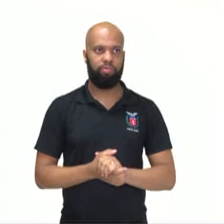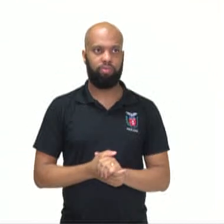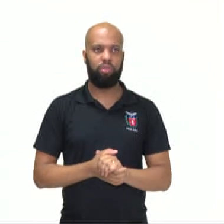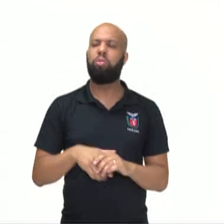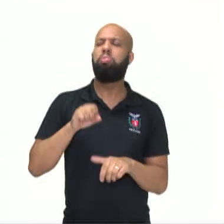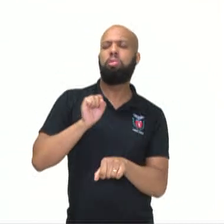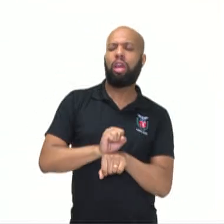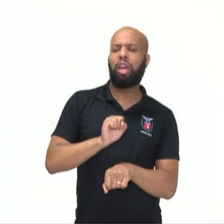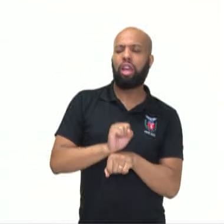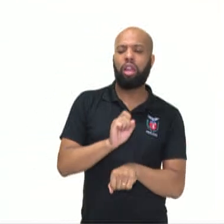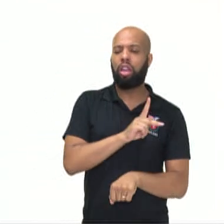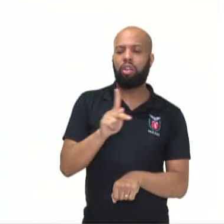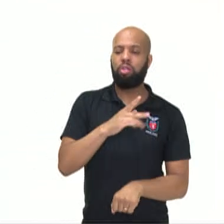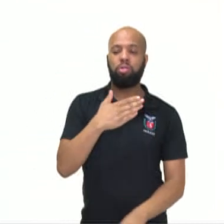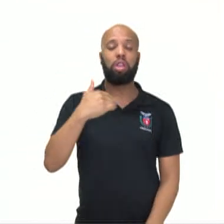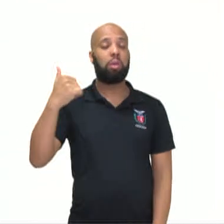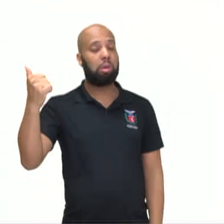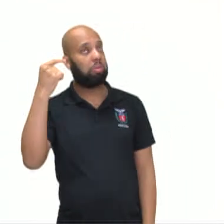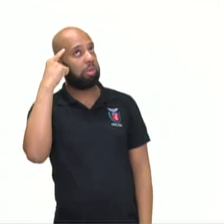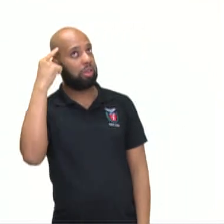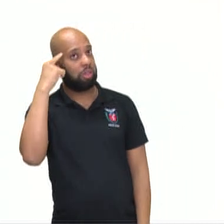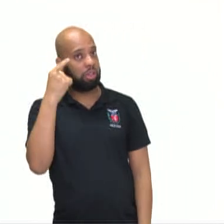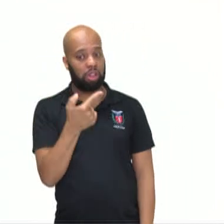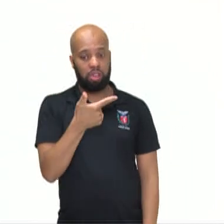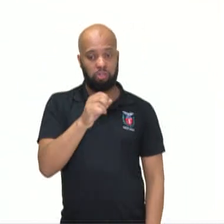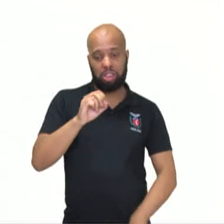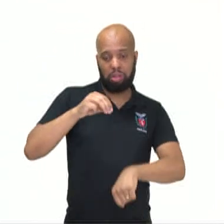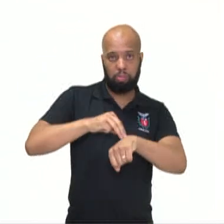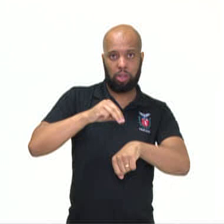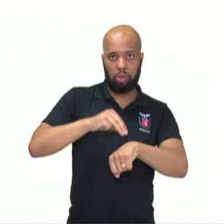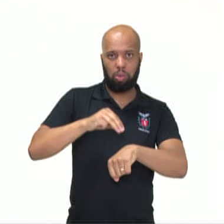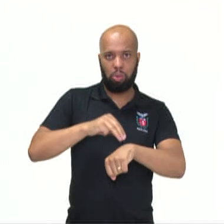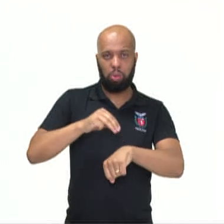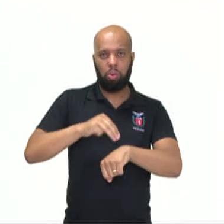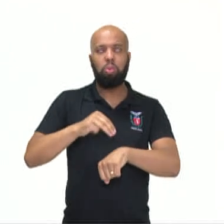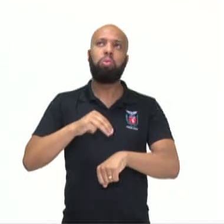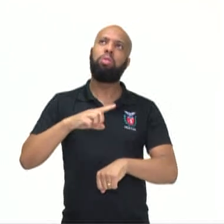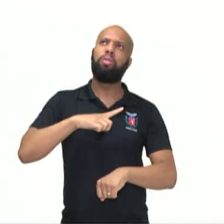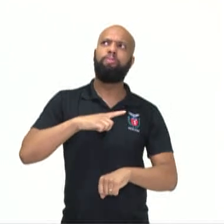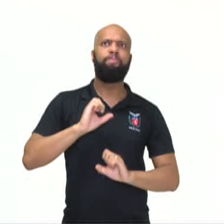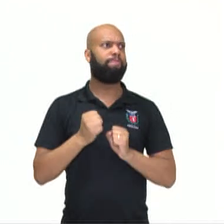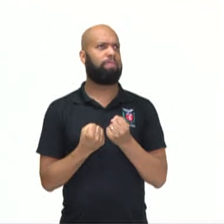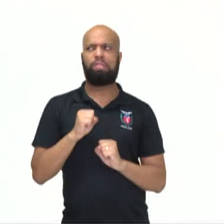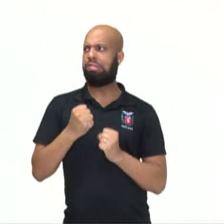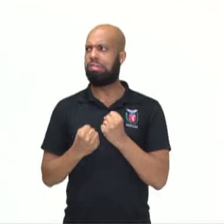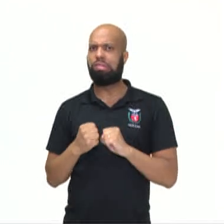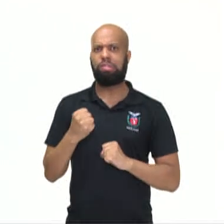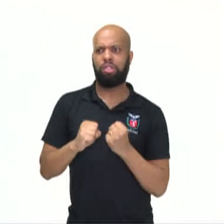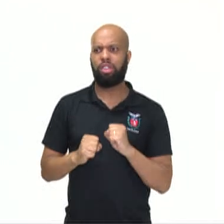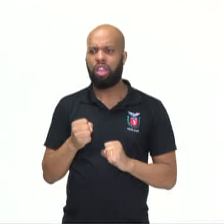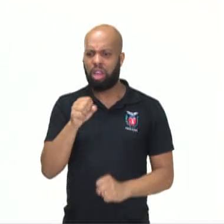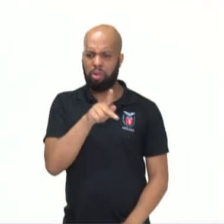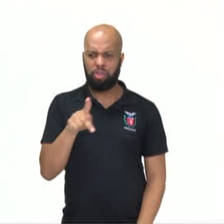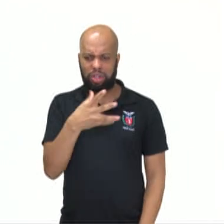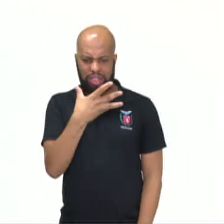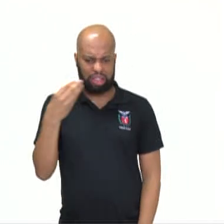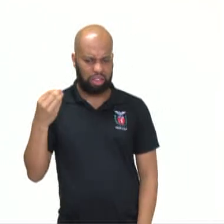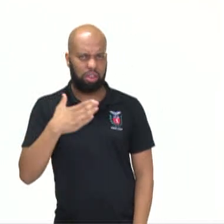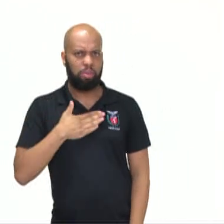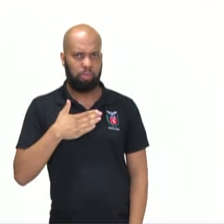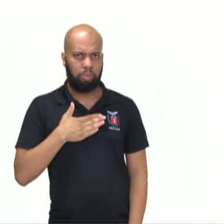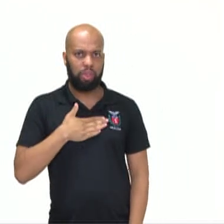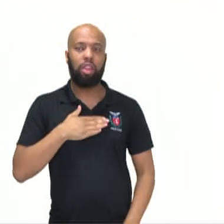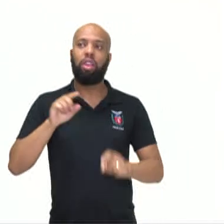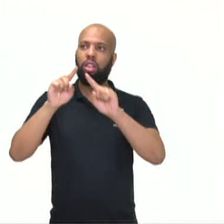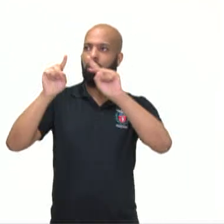a professora chamá-lo, pensou. 20 minutos passados, bateu a impaciência. Será que a professora tinha esquecido dele? No